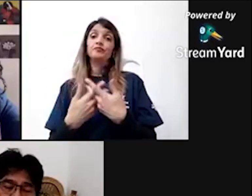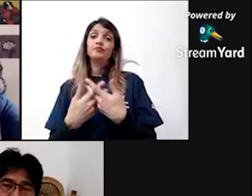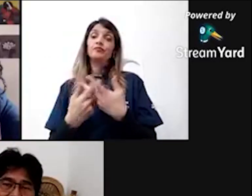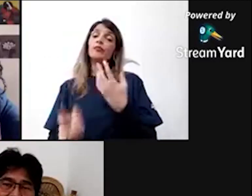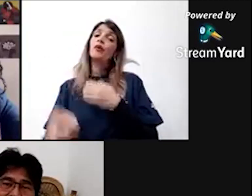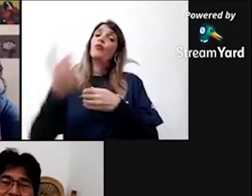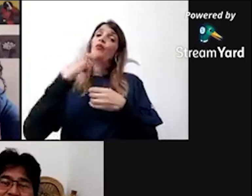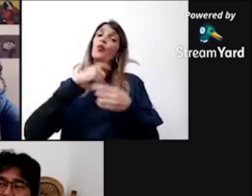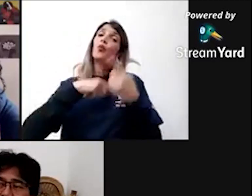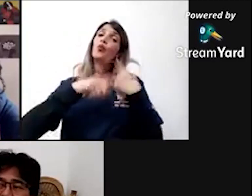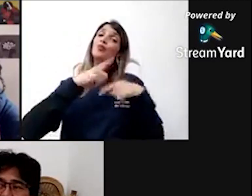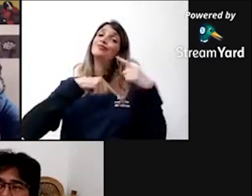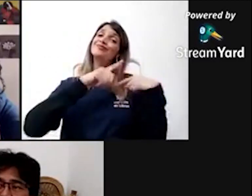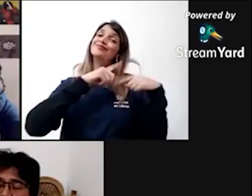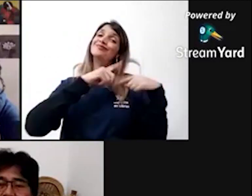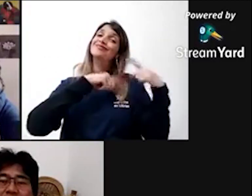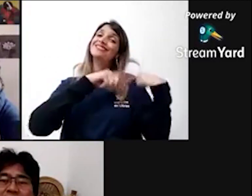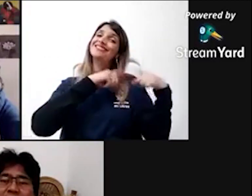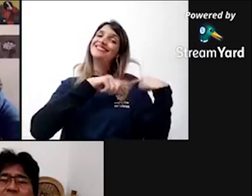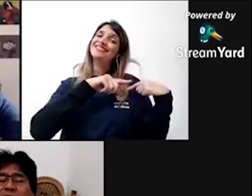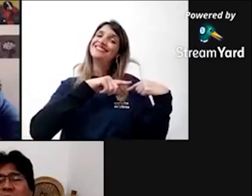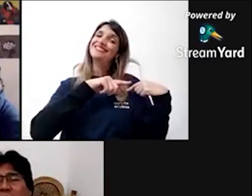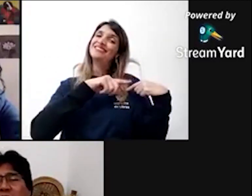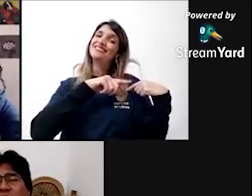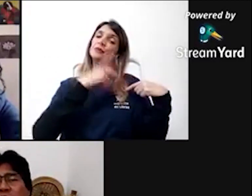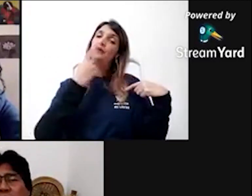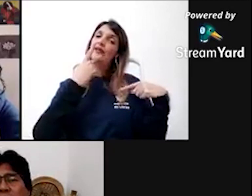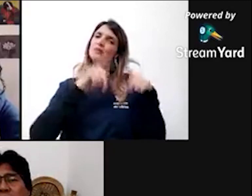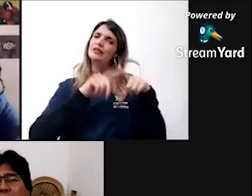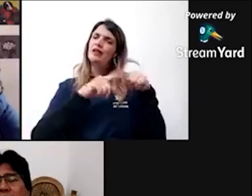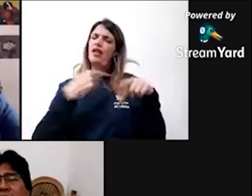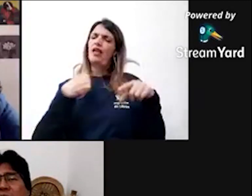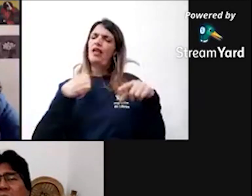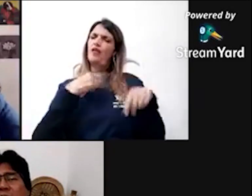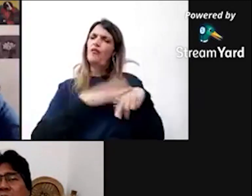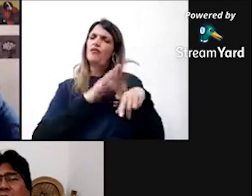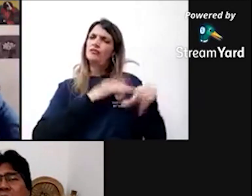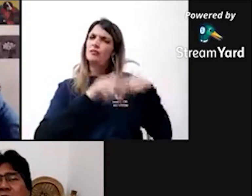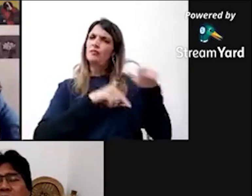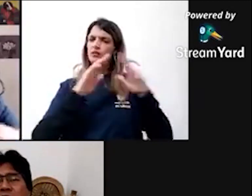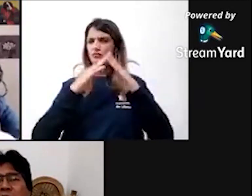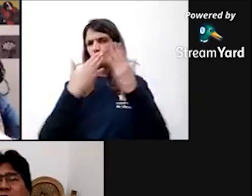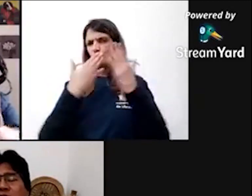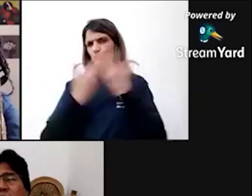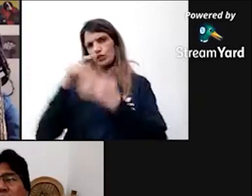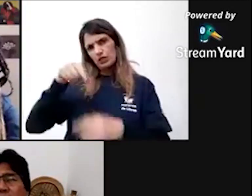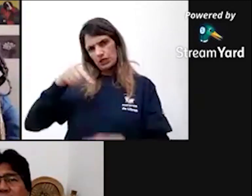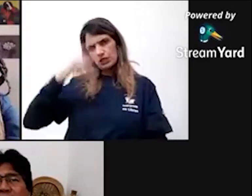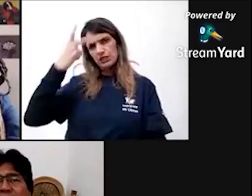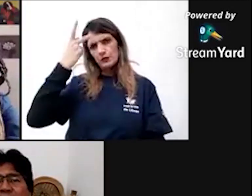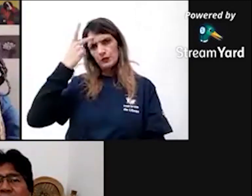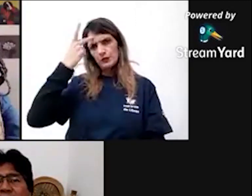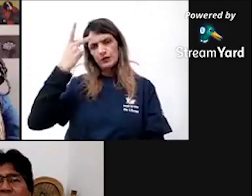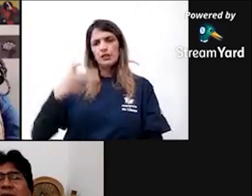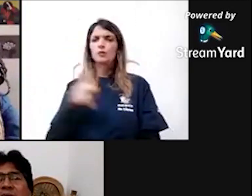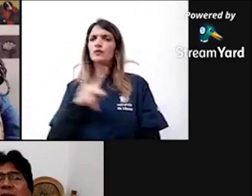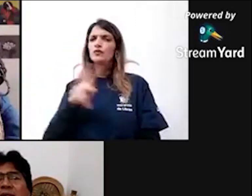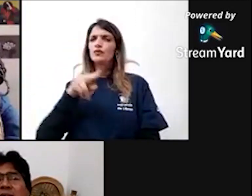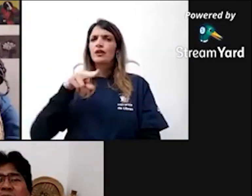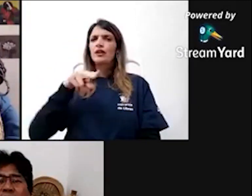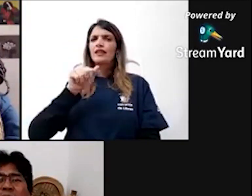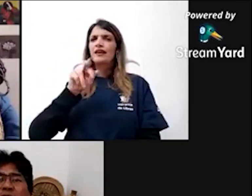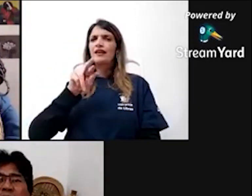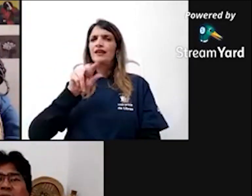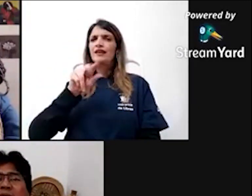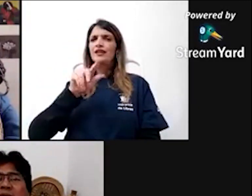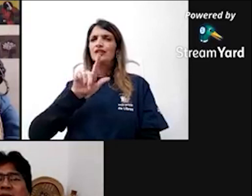gente chegar a esse material, eu fui fazer um trabalho numa escola aqui em São Paulo, tinha uma professora chamada Nájila,